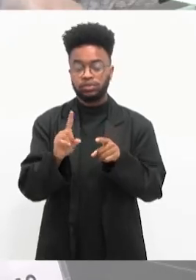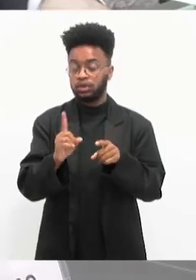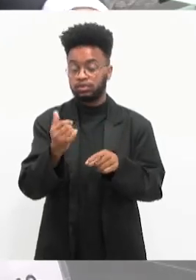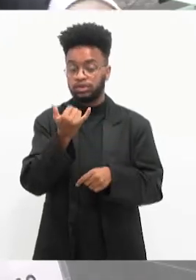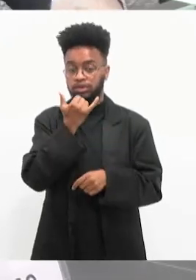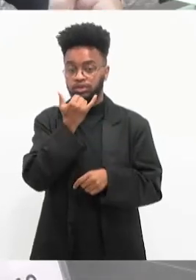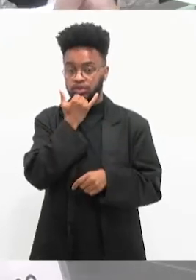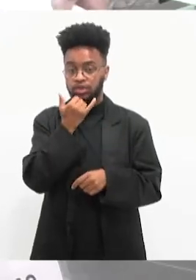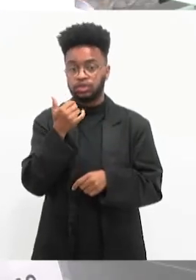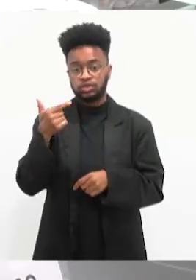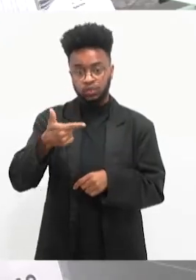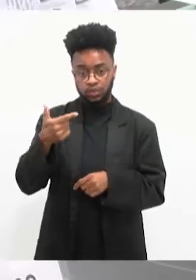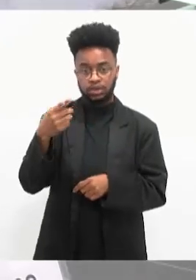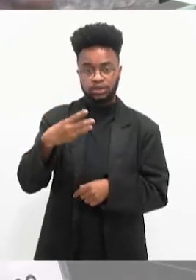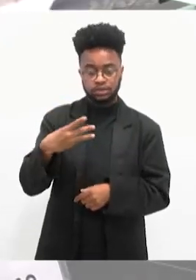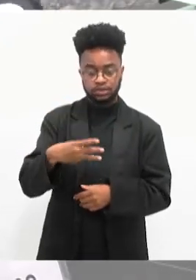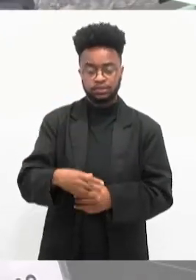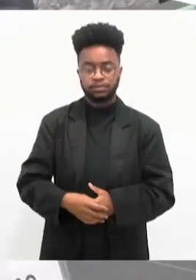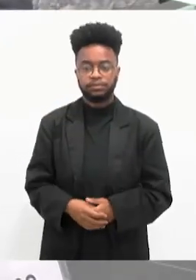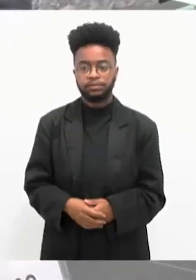terceiro. O segundo e o terceiro.